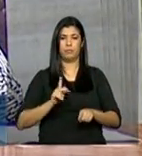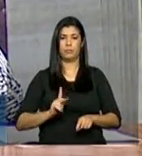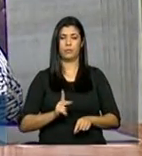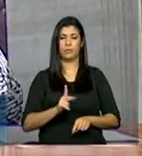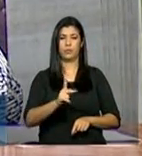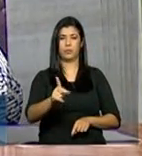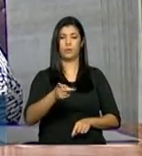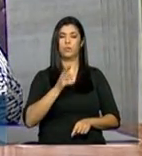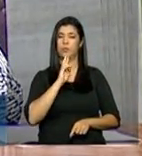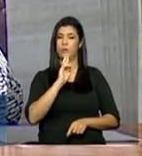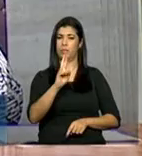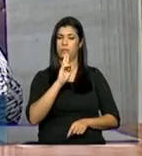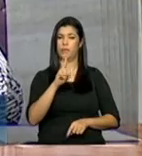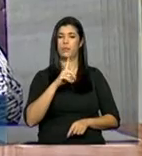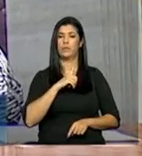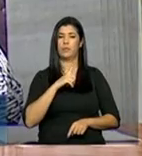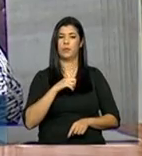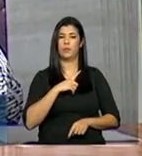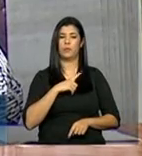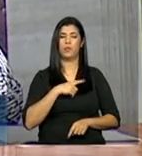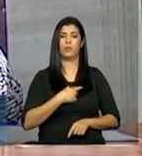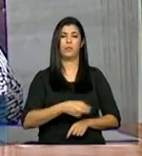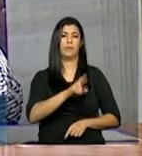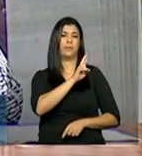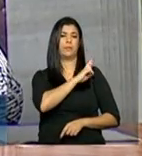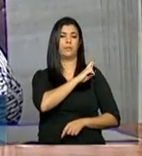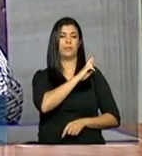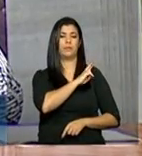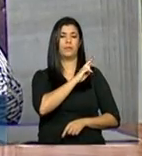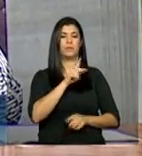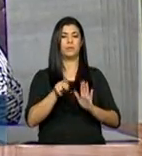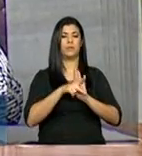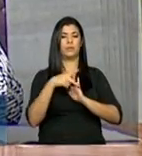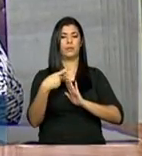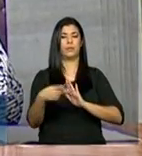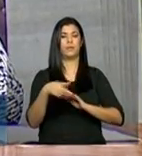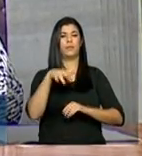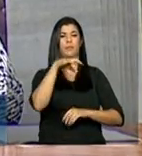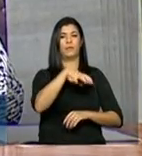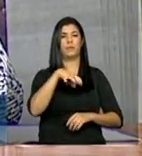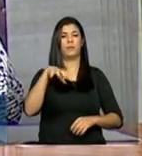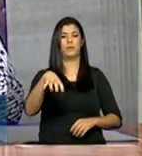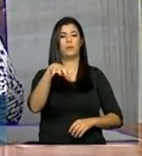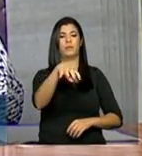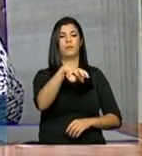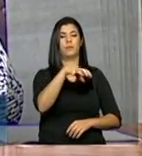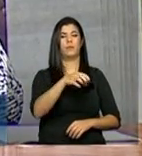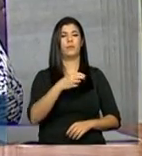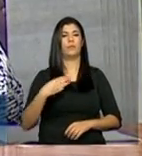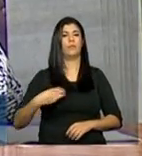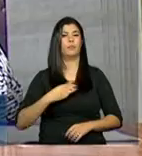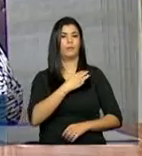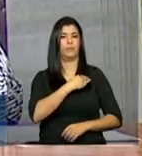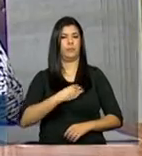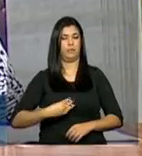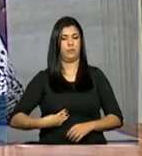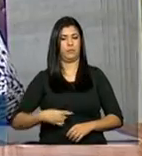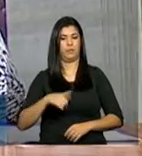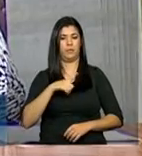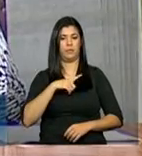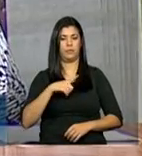contínuas dos resultados do PAC, que é a responsabilização pelas áreas, por cada um dos ministérios,